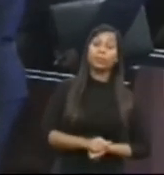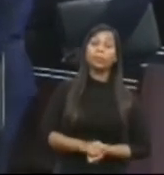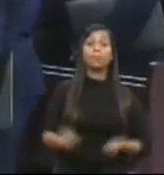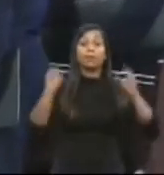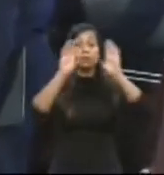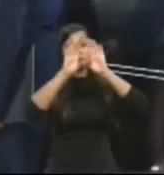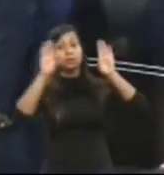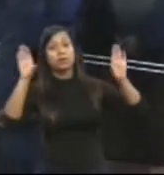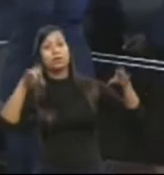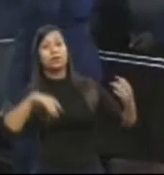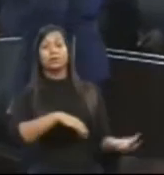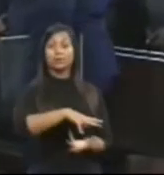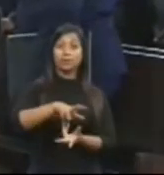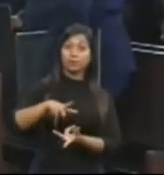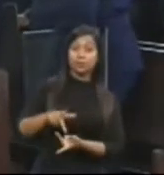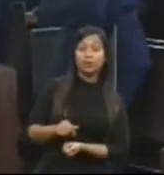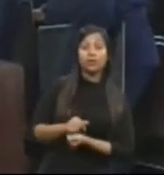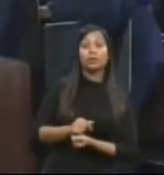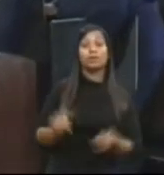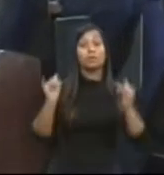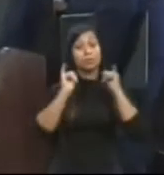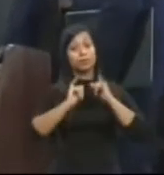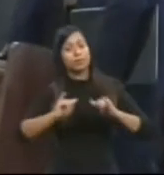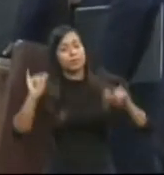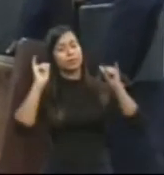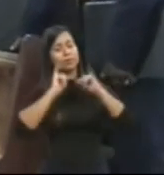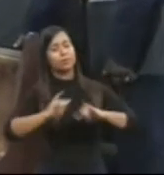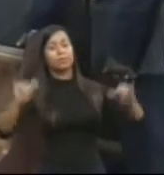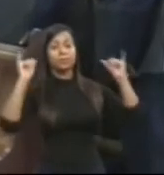Universo, o céu e a terra